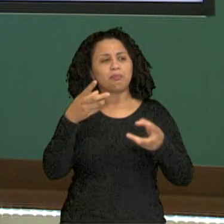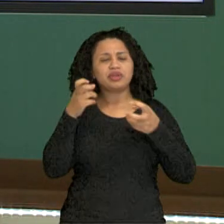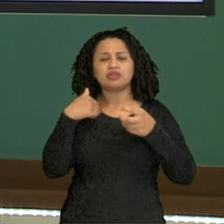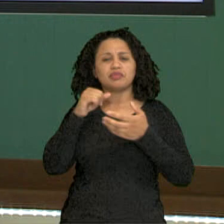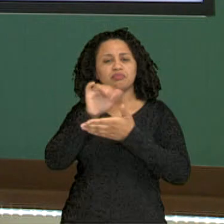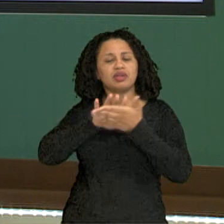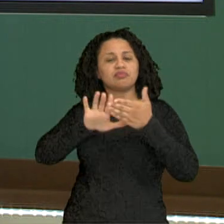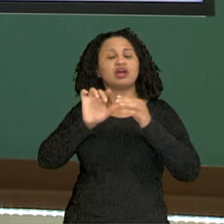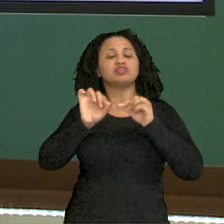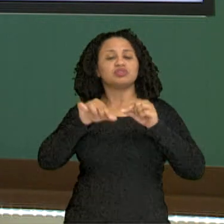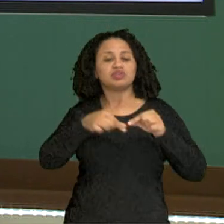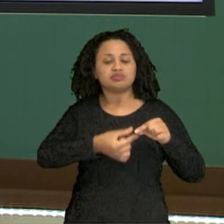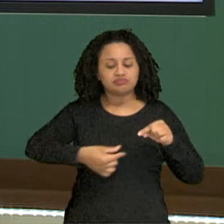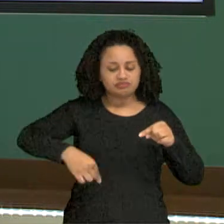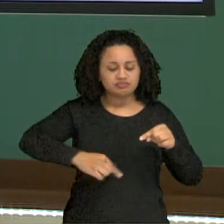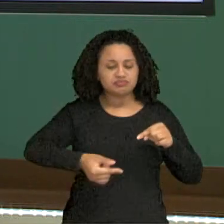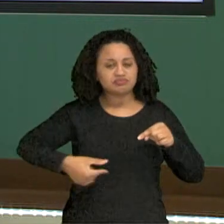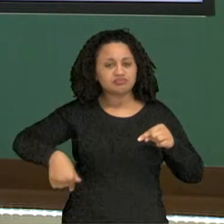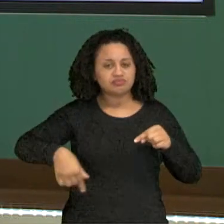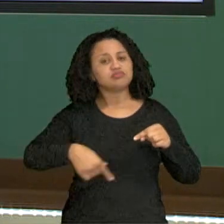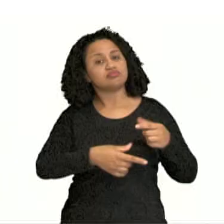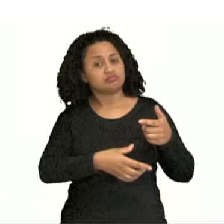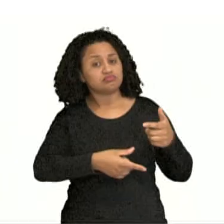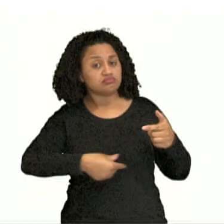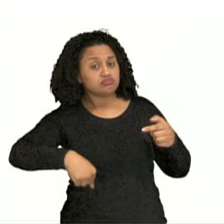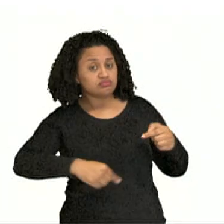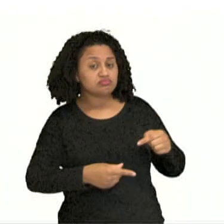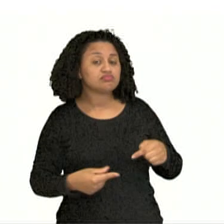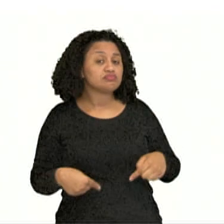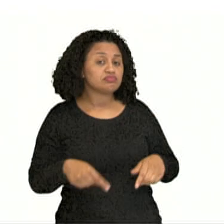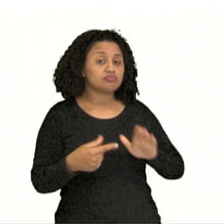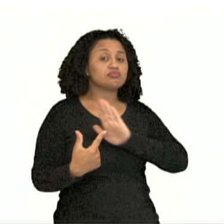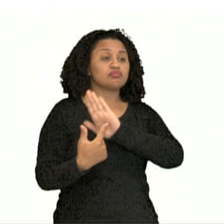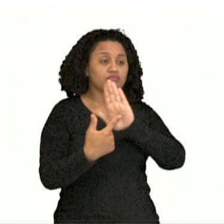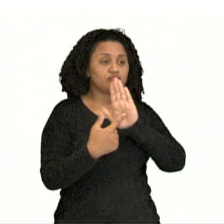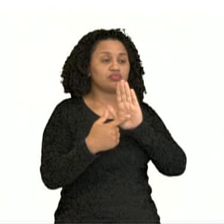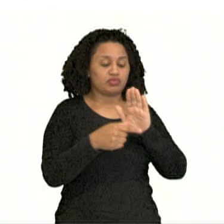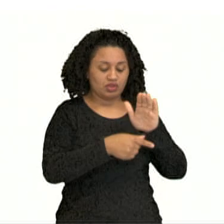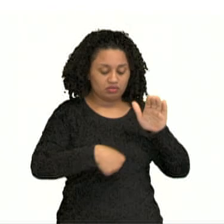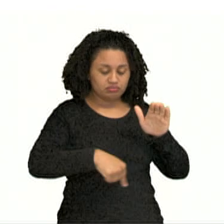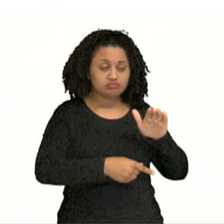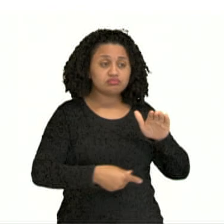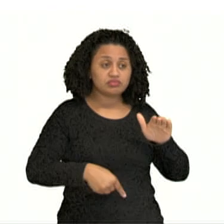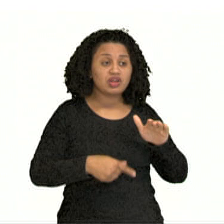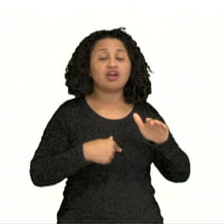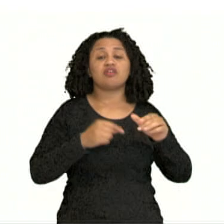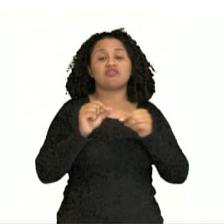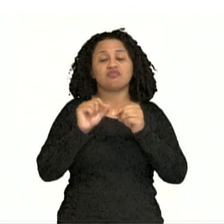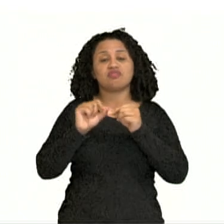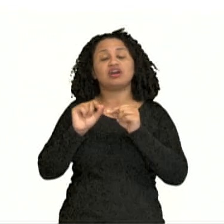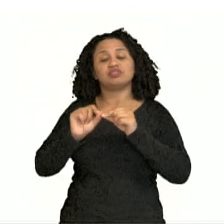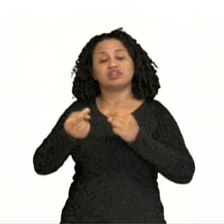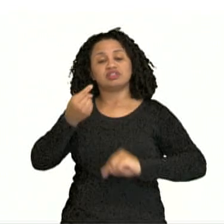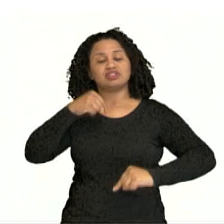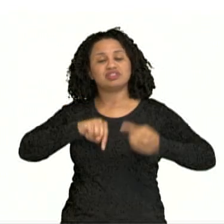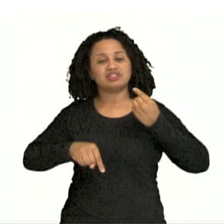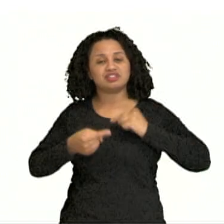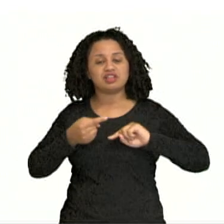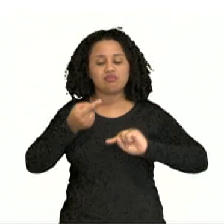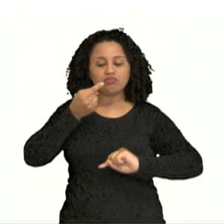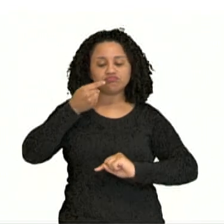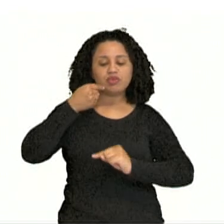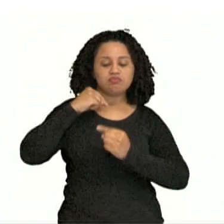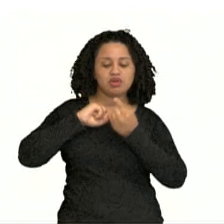imagem tanto o intestino grosso quanto o intestino delgado. Esses órgãos formam o nosso sistema